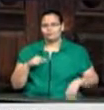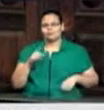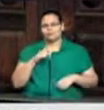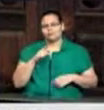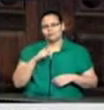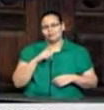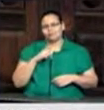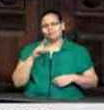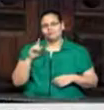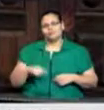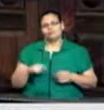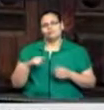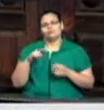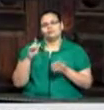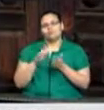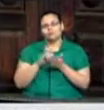portaria